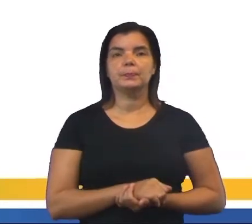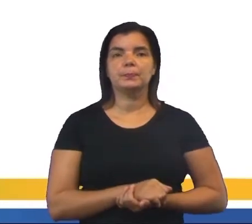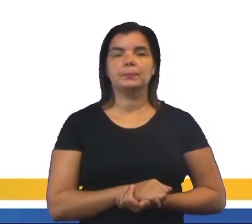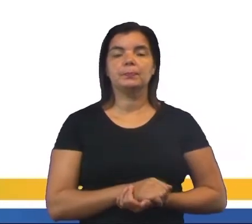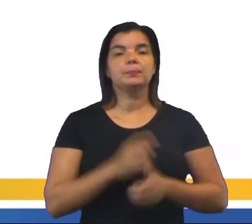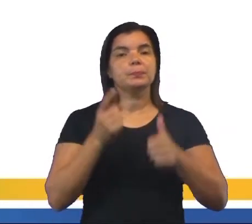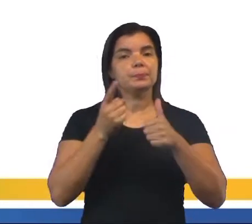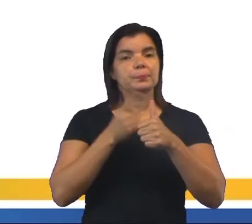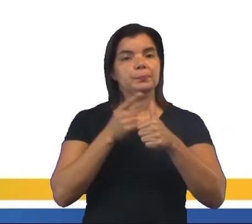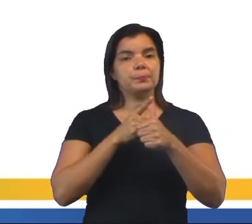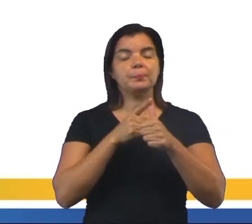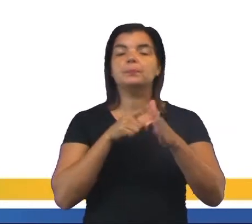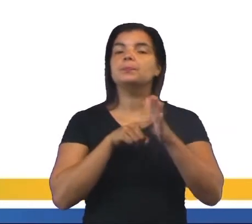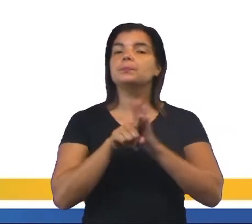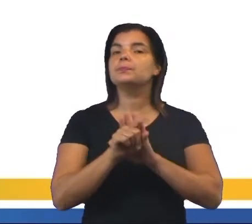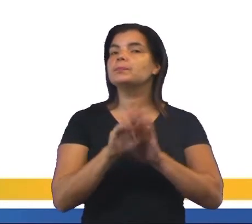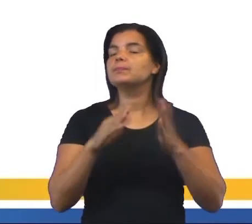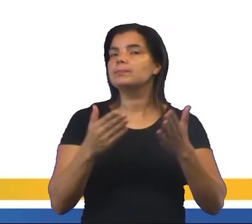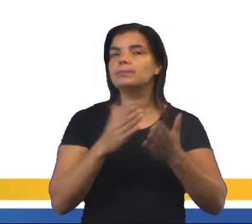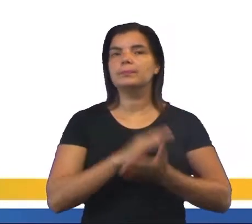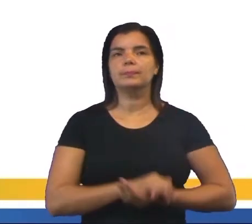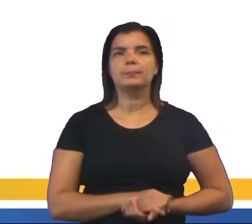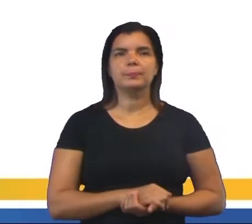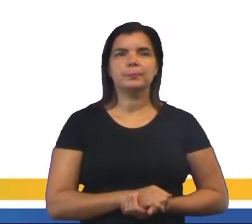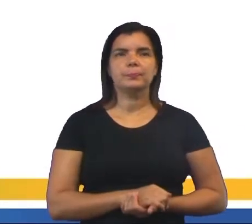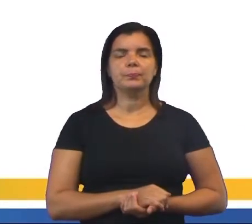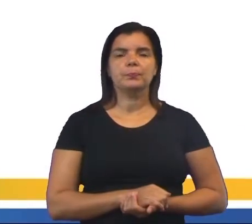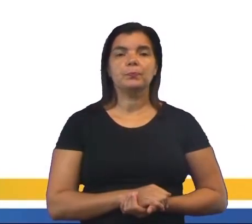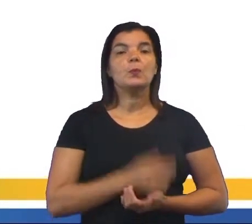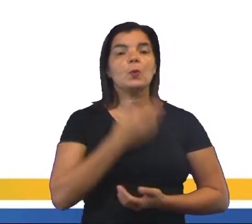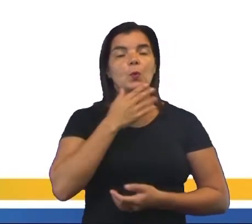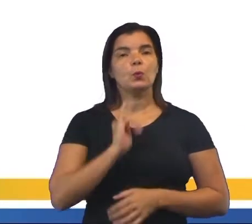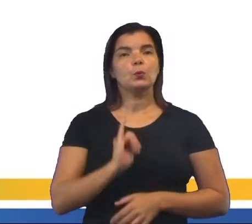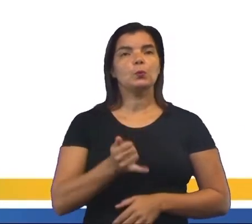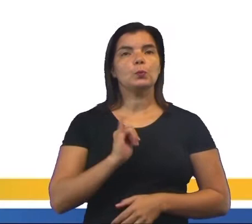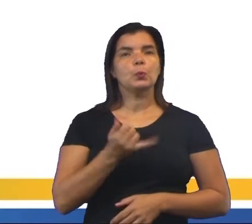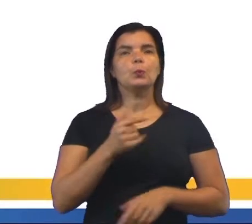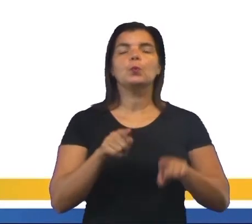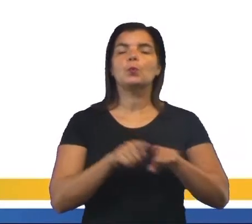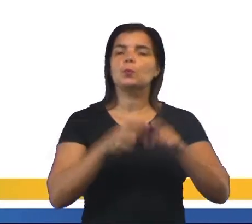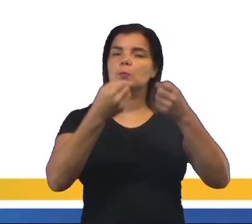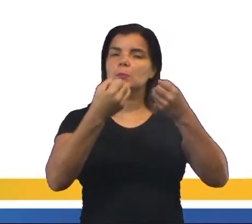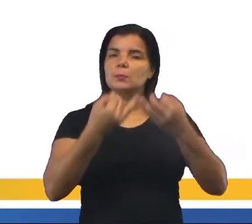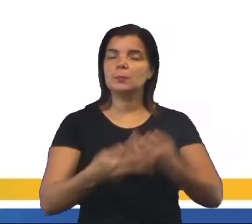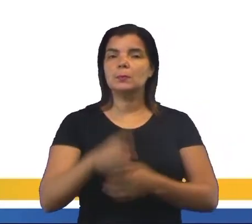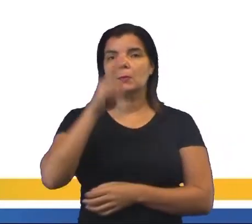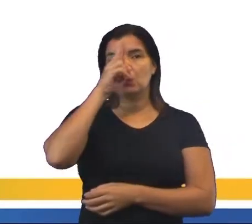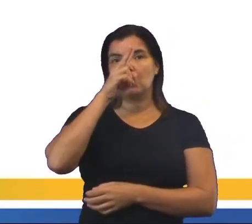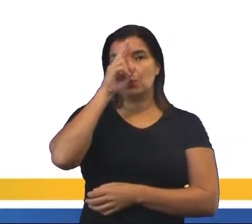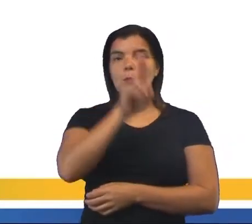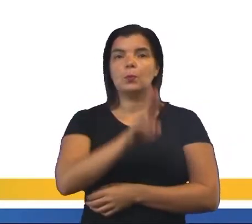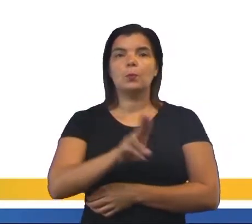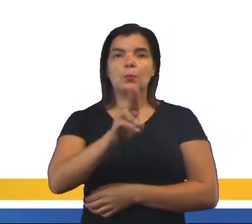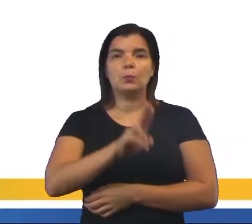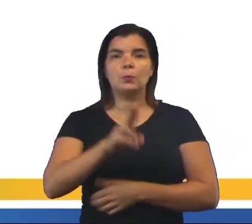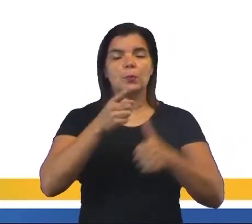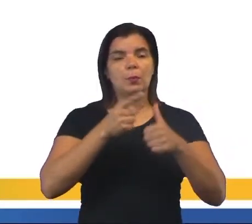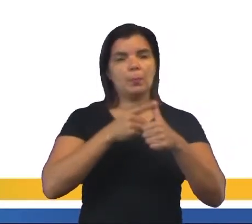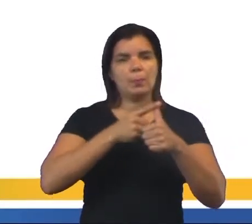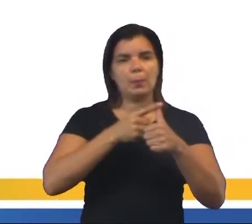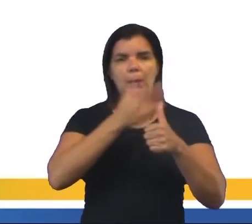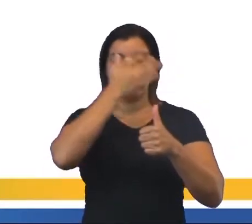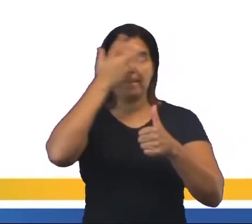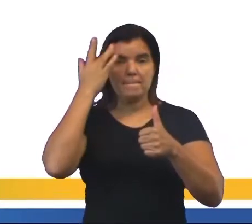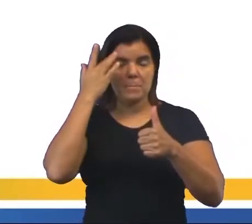A primeira pergunta, gente, é: o narrador, que é aquele que conta a história, usa a primeira pessoa